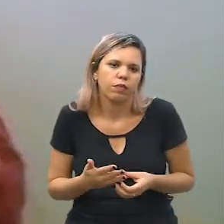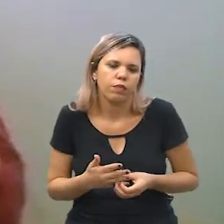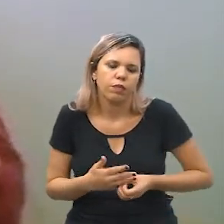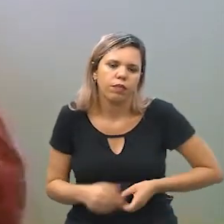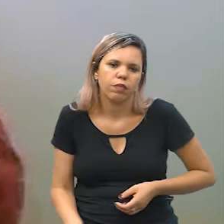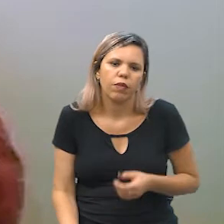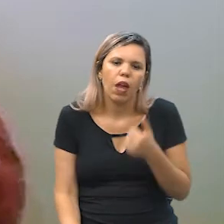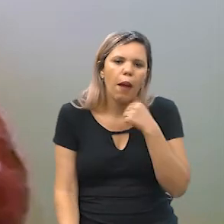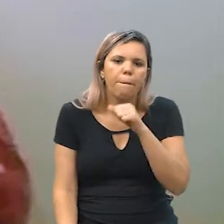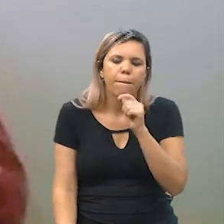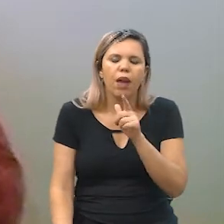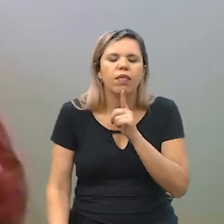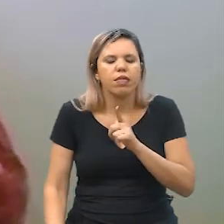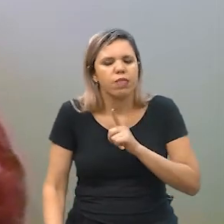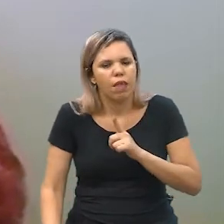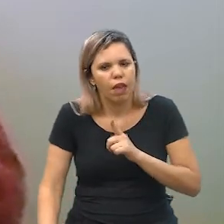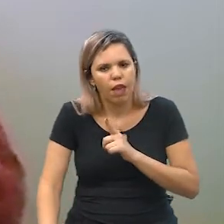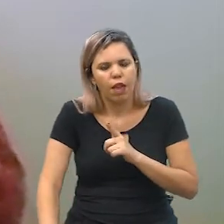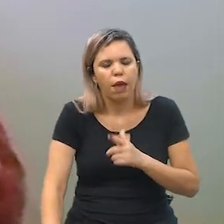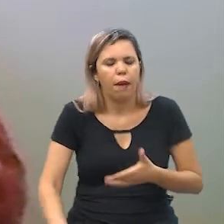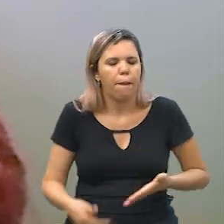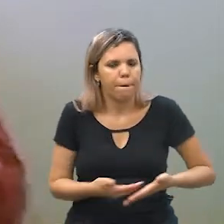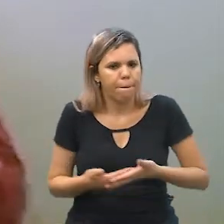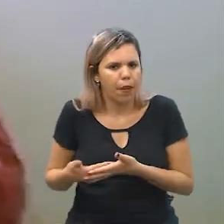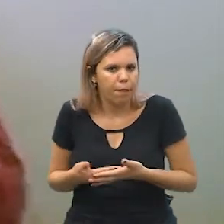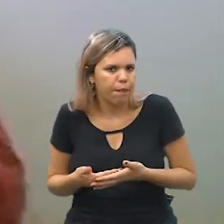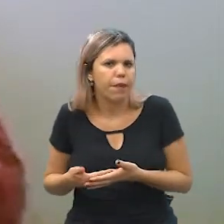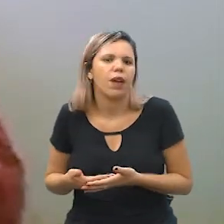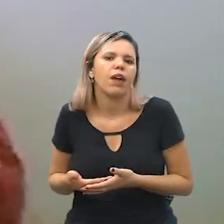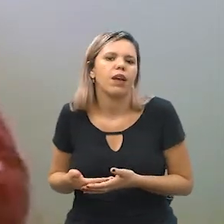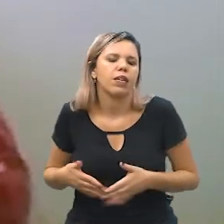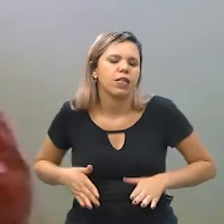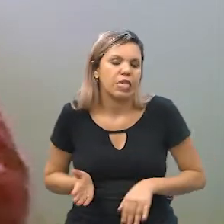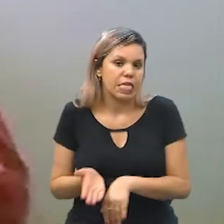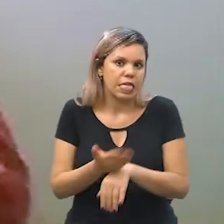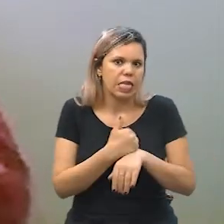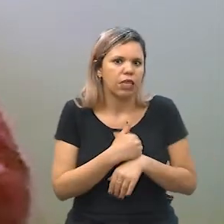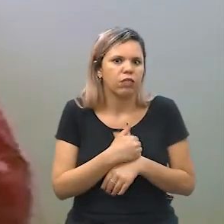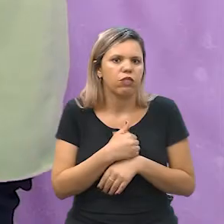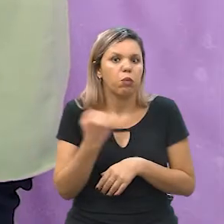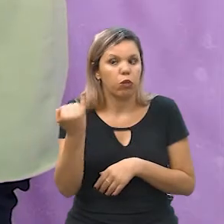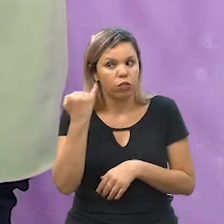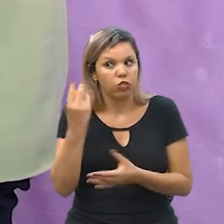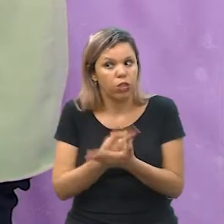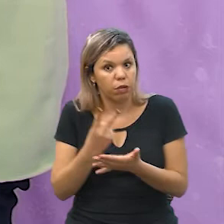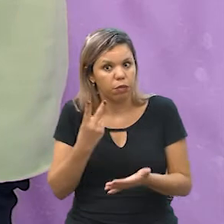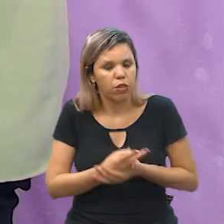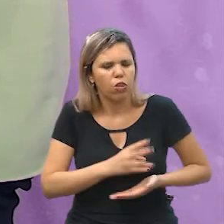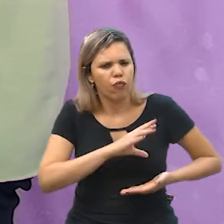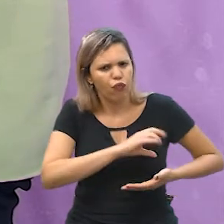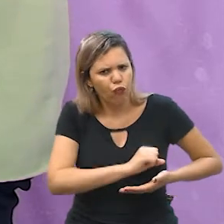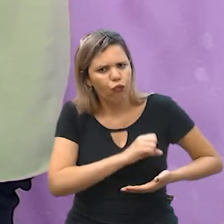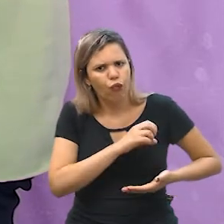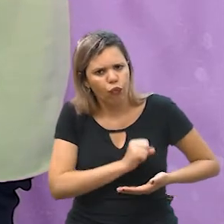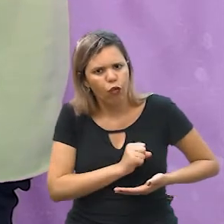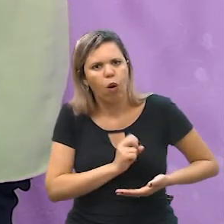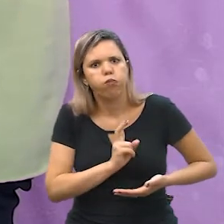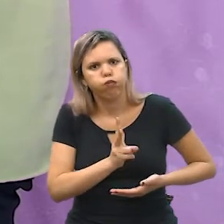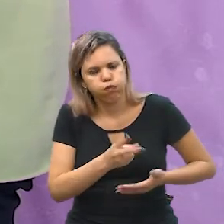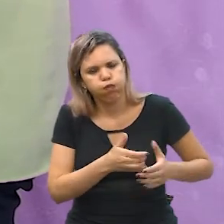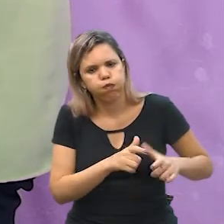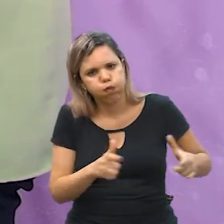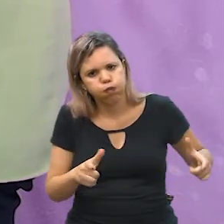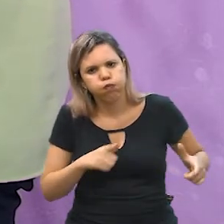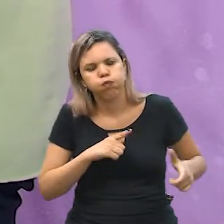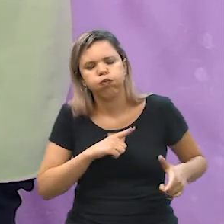essa mãe que tem um bebê pré-termo, é importante ela manter a ordenha da mama para produzir o leite. Esse